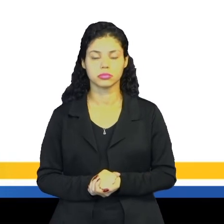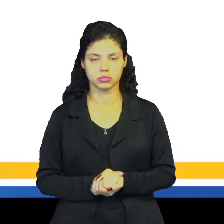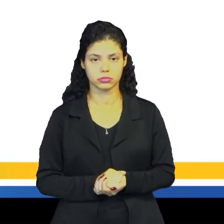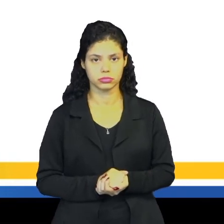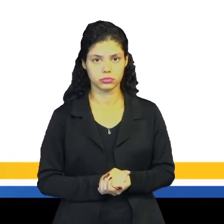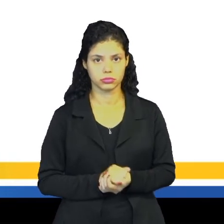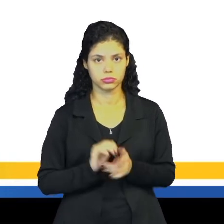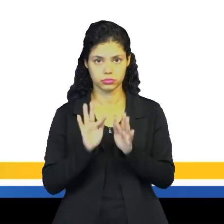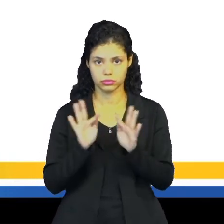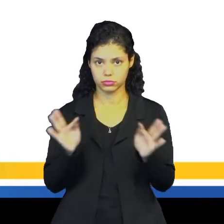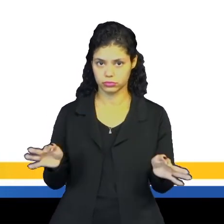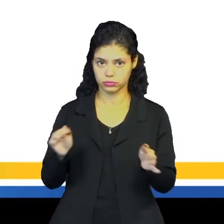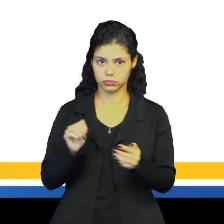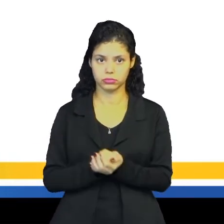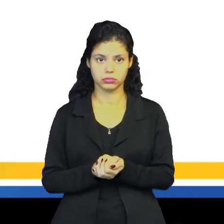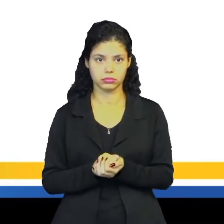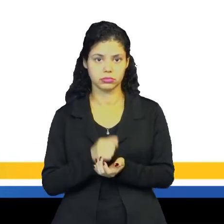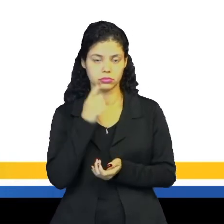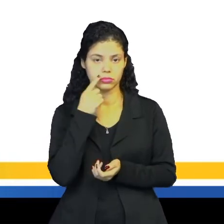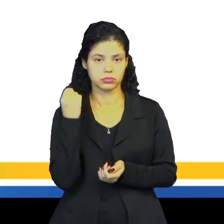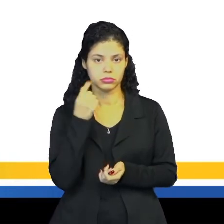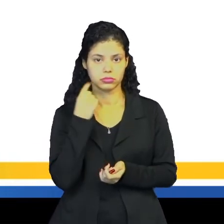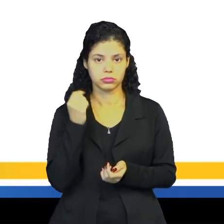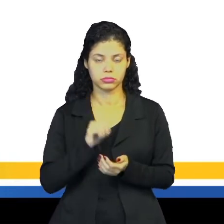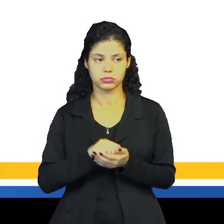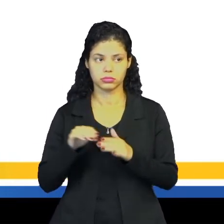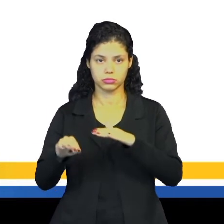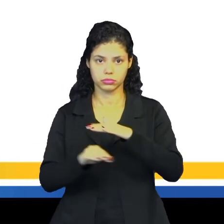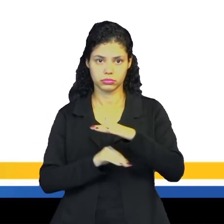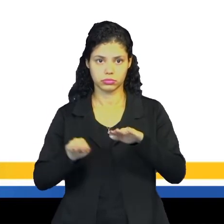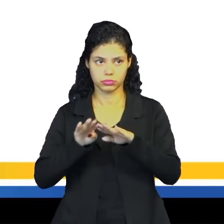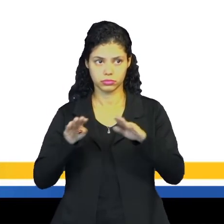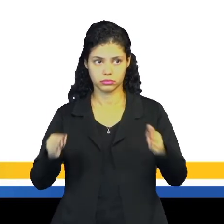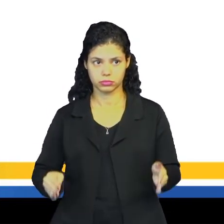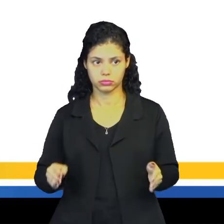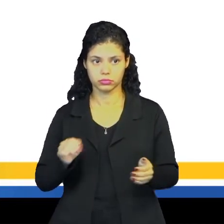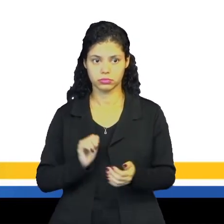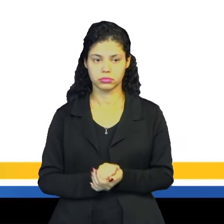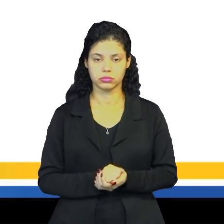under the table. O gato está debaixo da mesa.